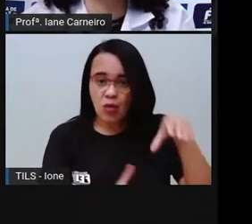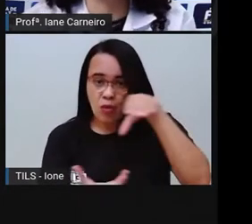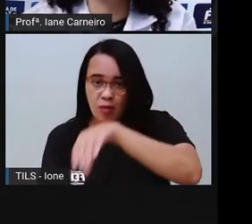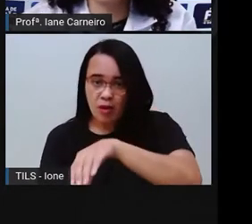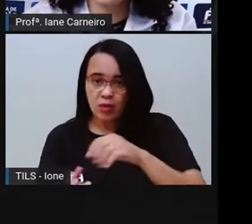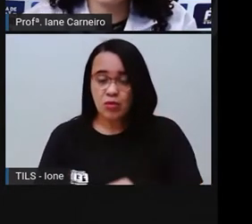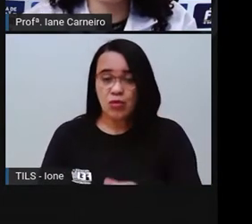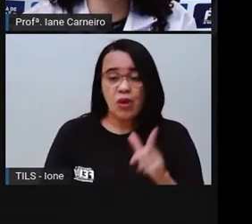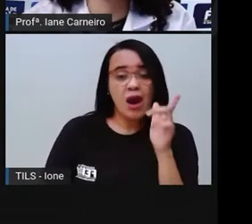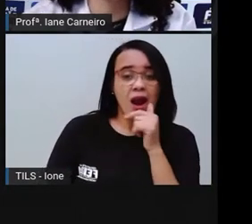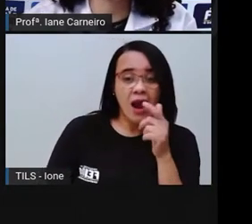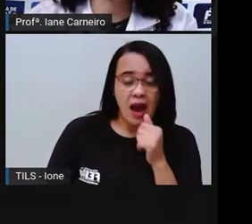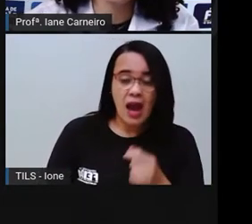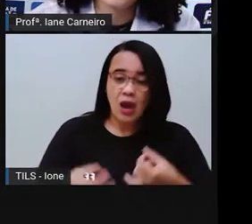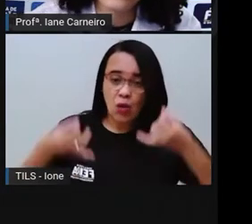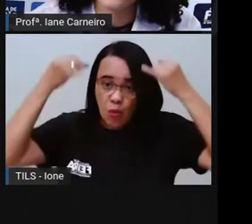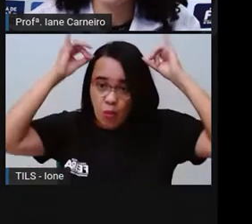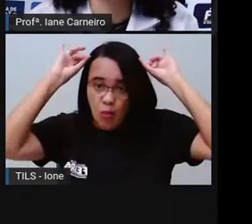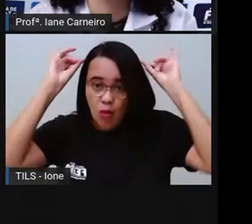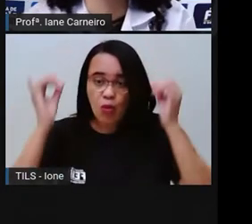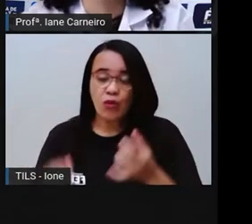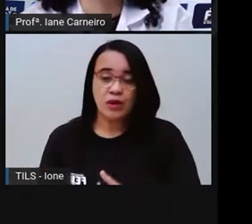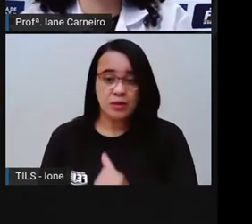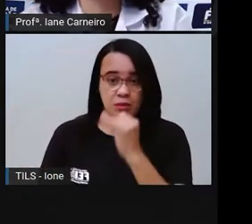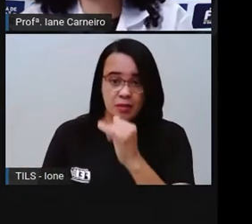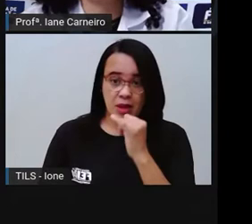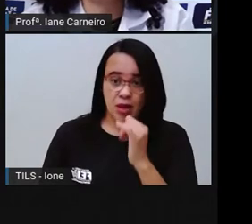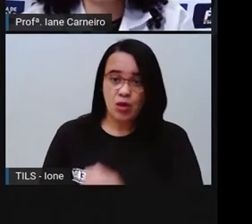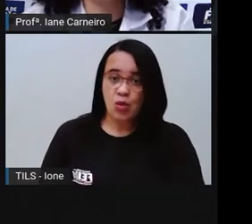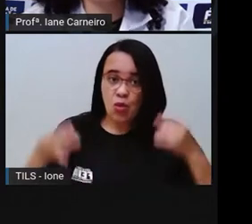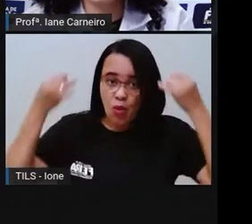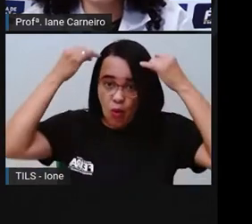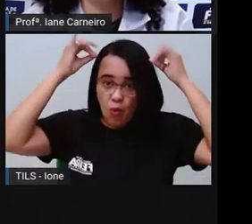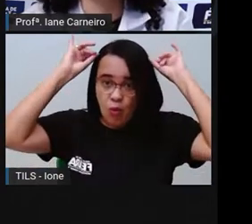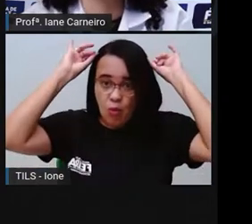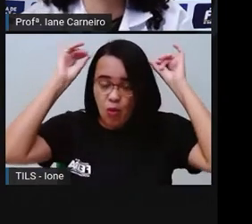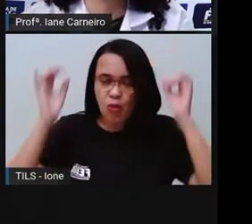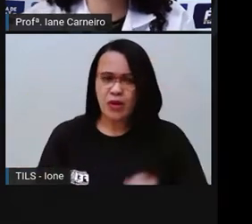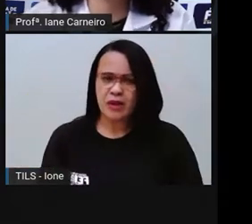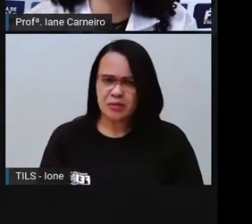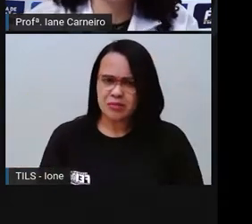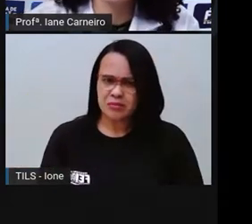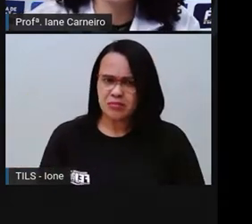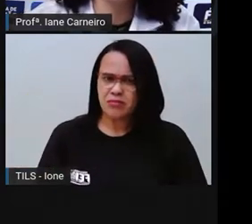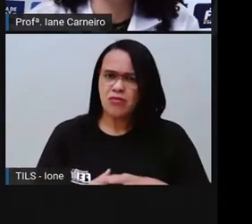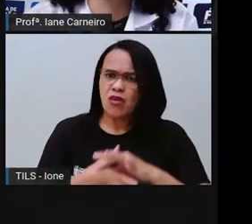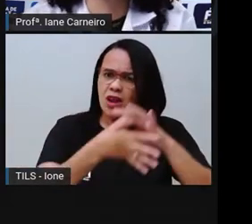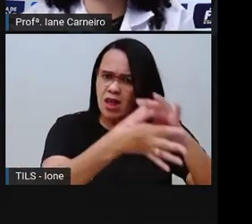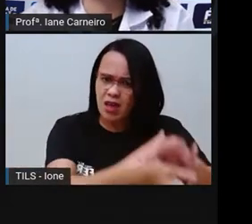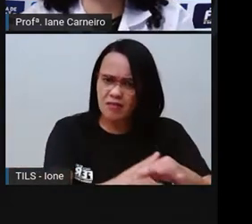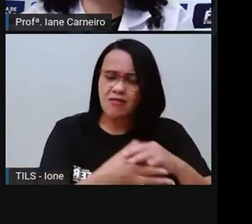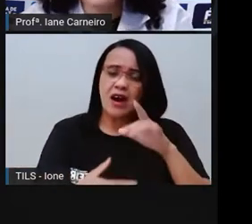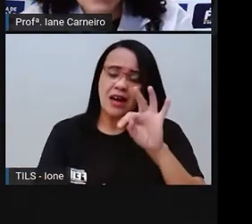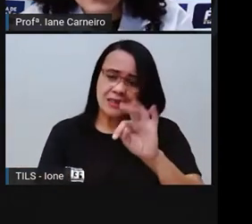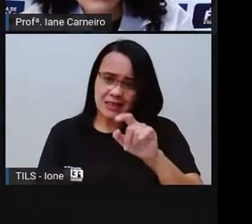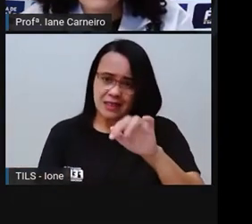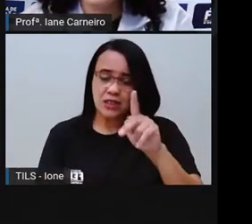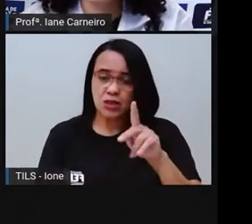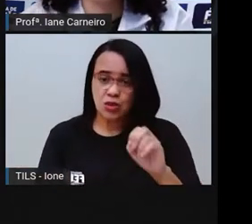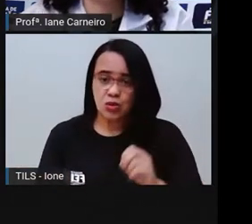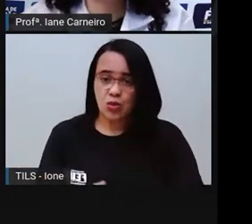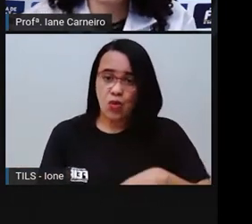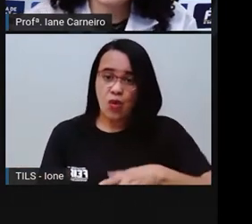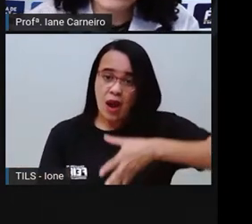água boi bebeu Cadê o boi foi carregar trigo Cadê o trigo galinha